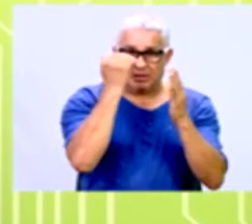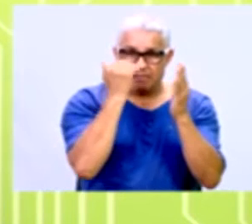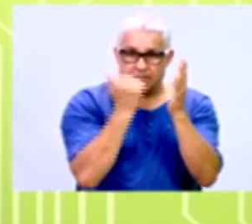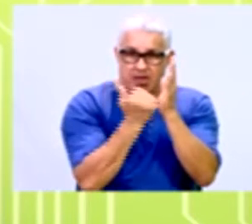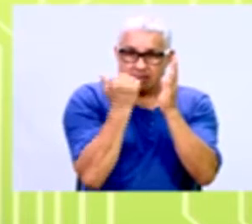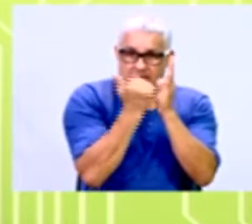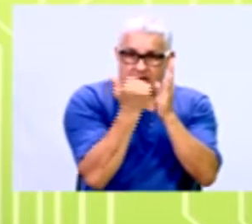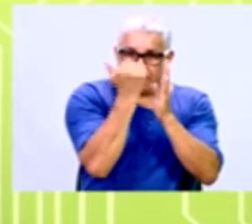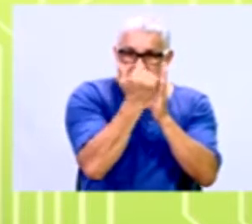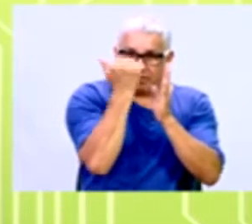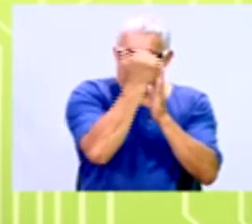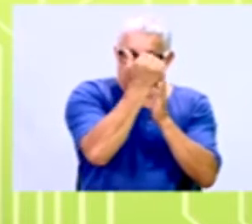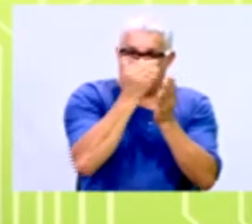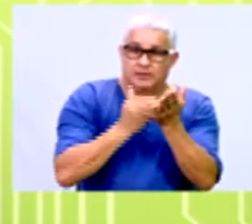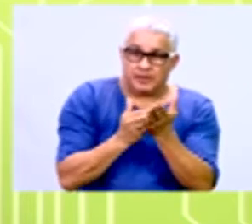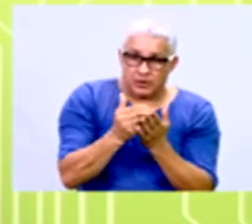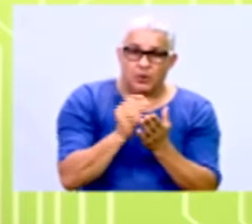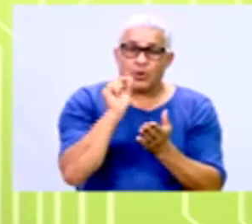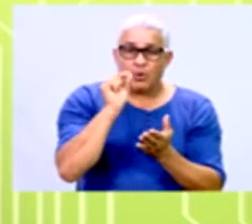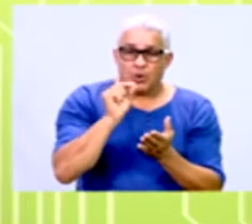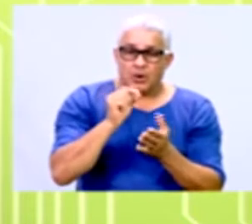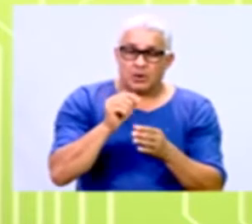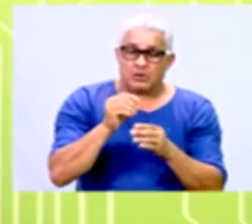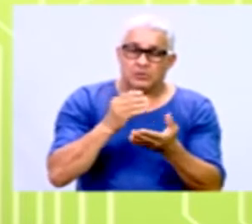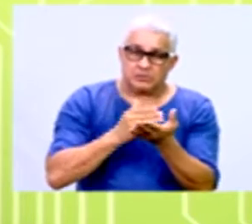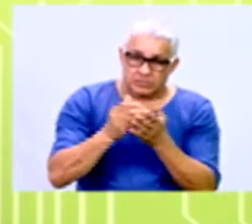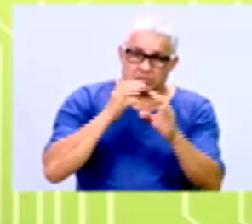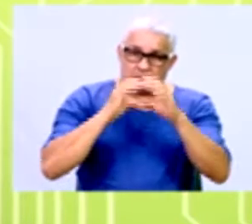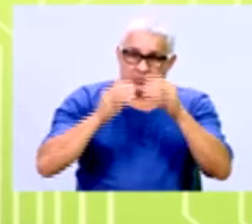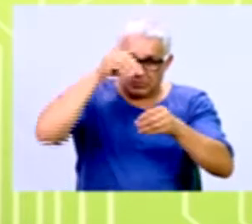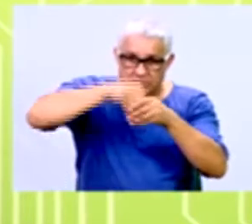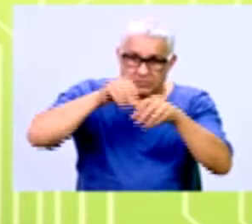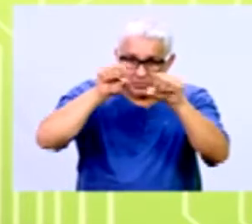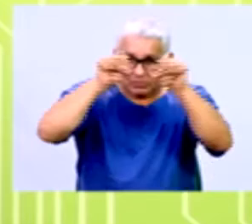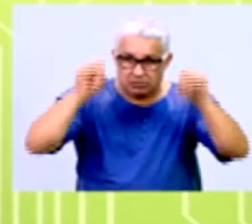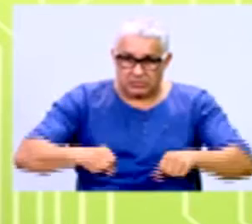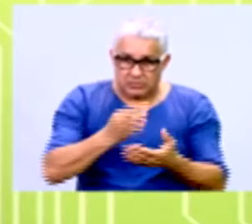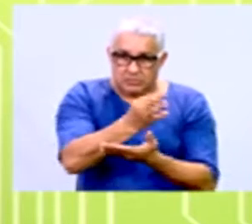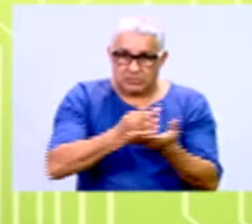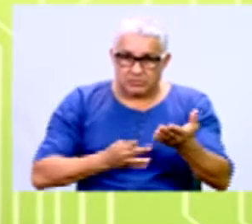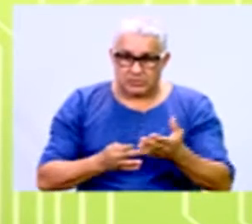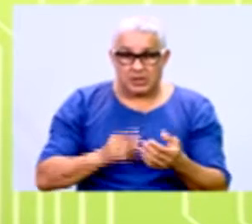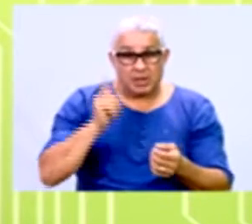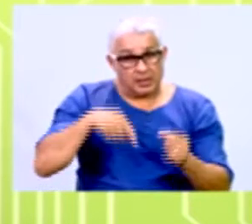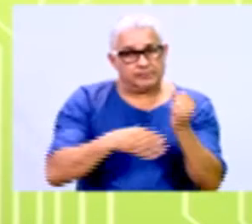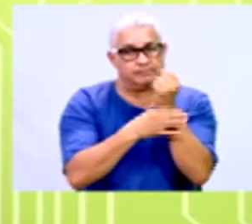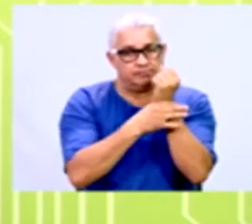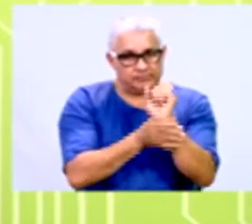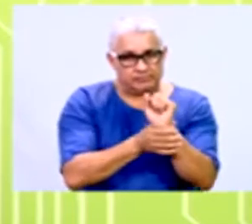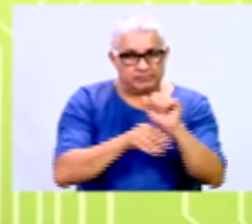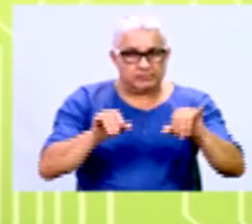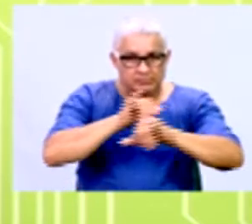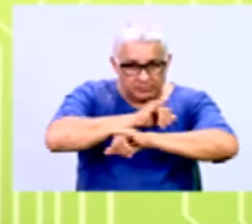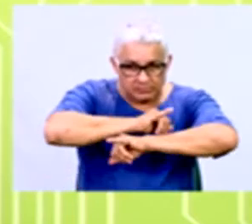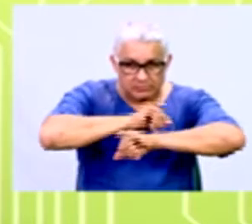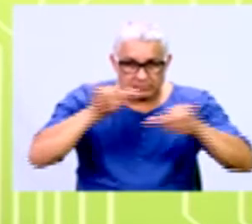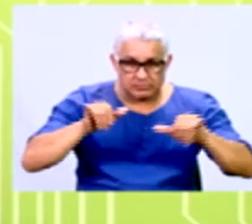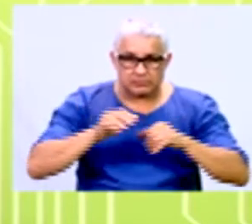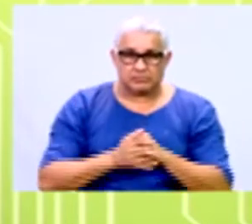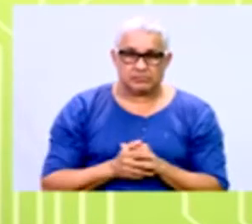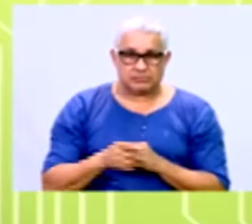inicial para a gente começar a fazer comunicações entre sistemas, né, que nesse formato de texto, é a segurança da informação, né? E isso